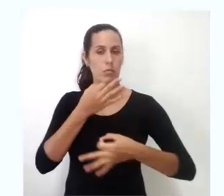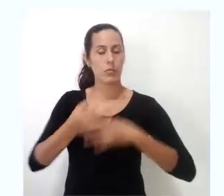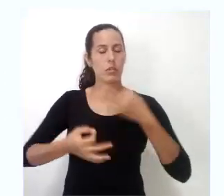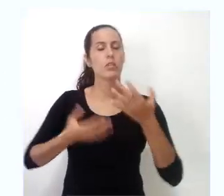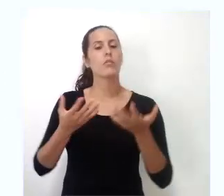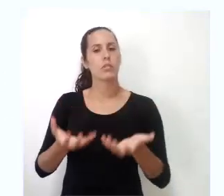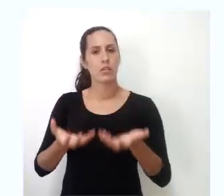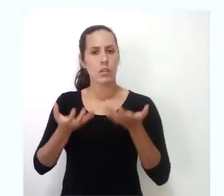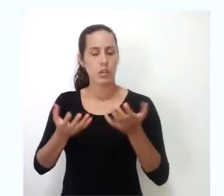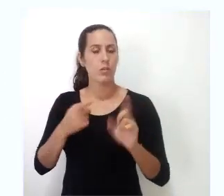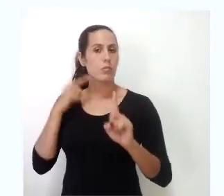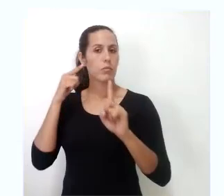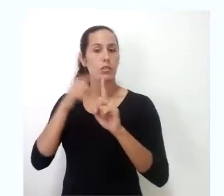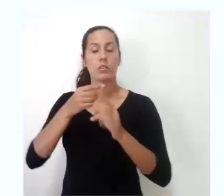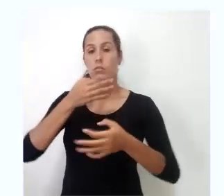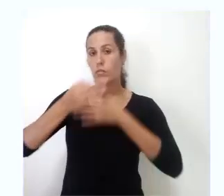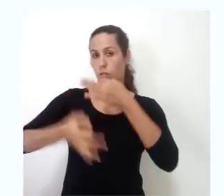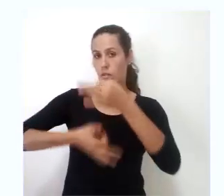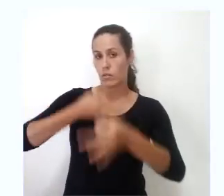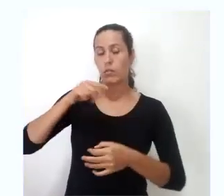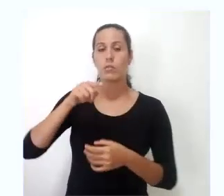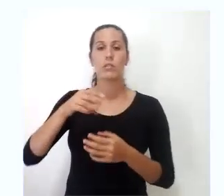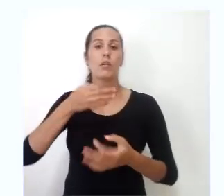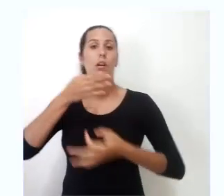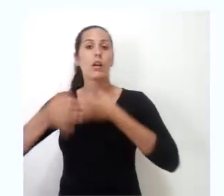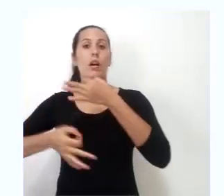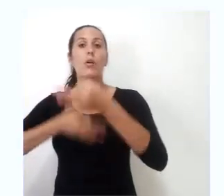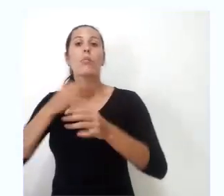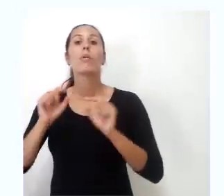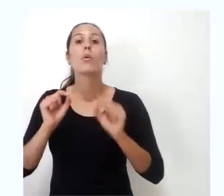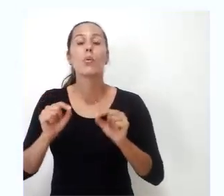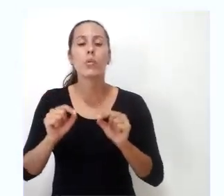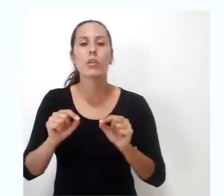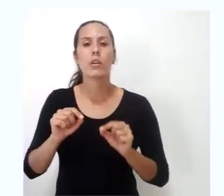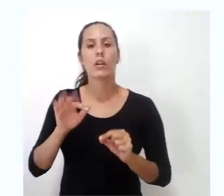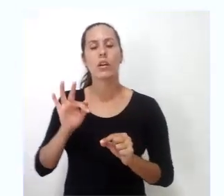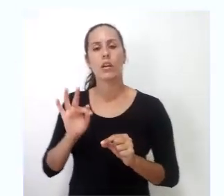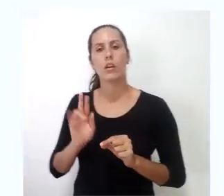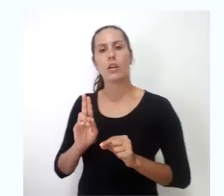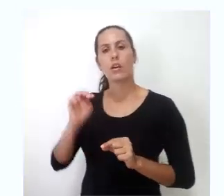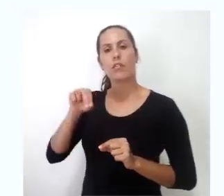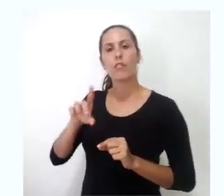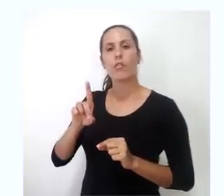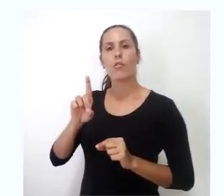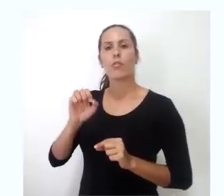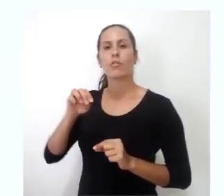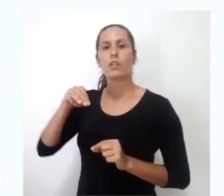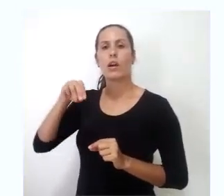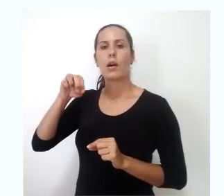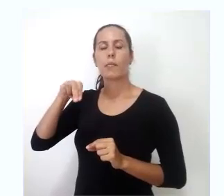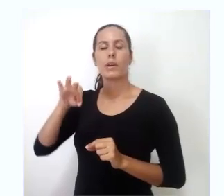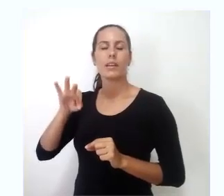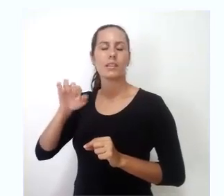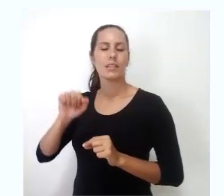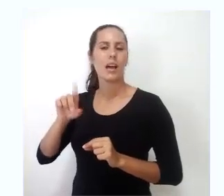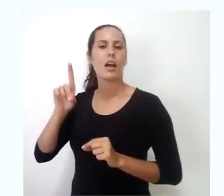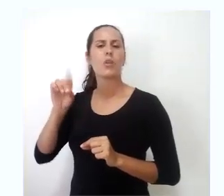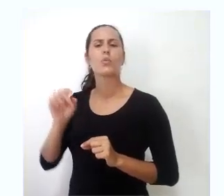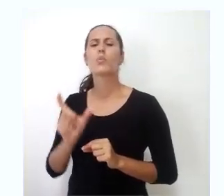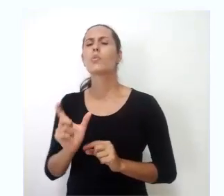se você pretende argumentar, você vai argumentar fundamentado para que o seu leitor, o